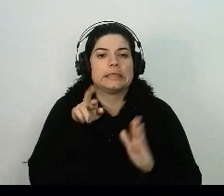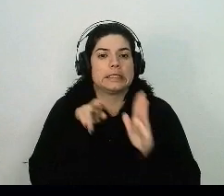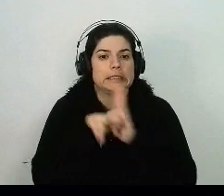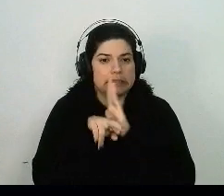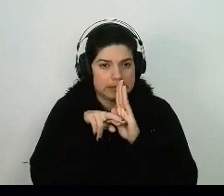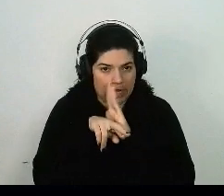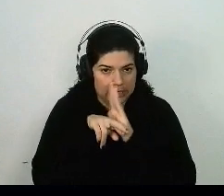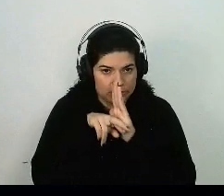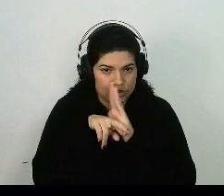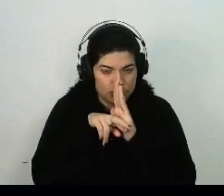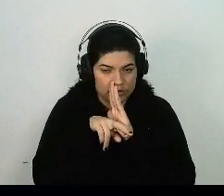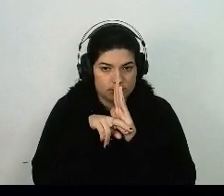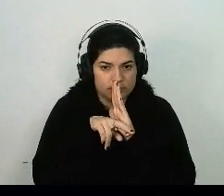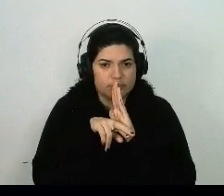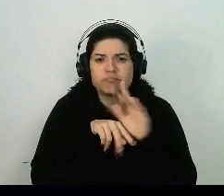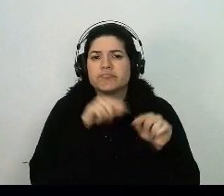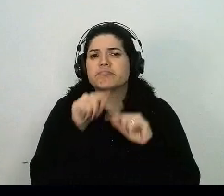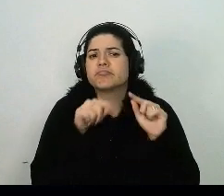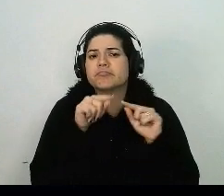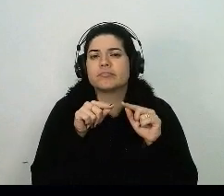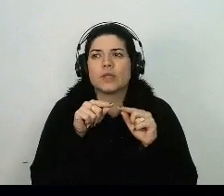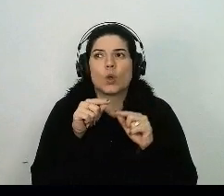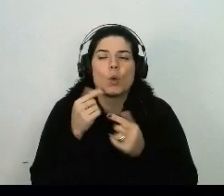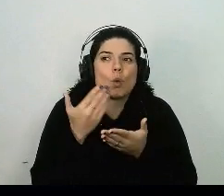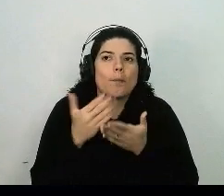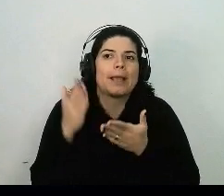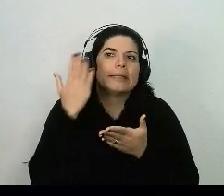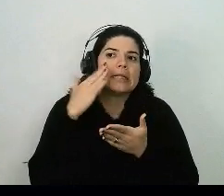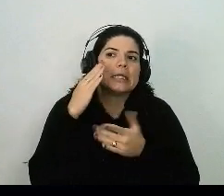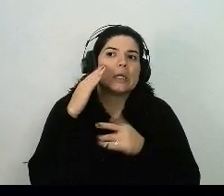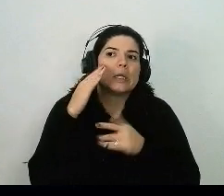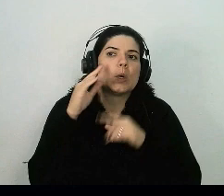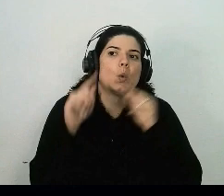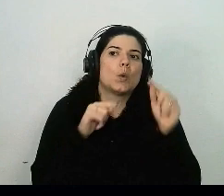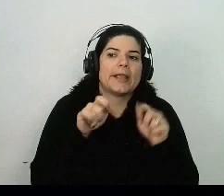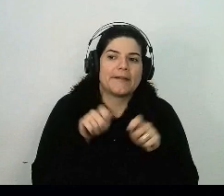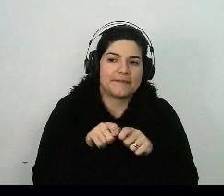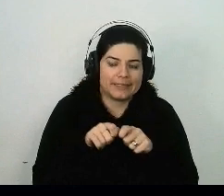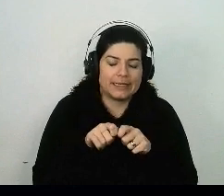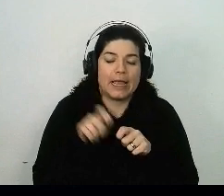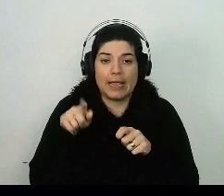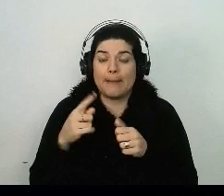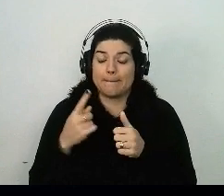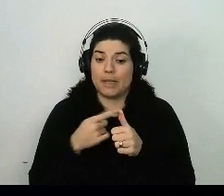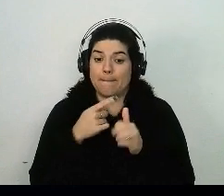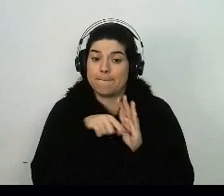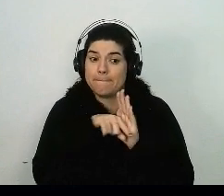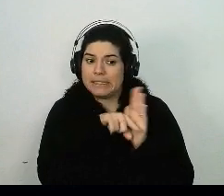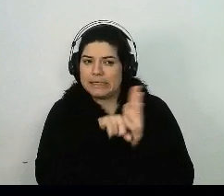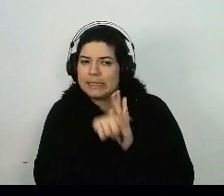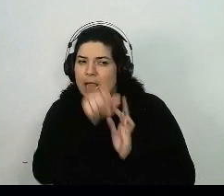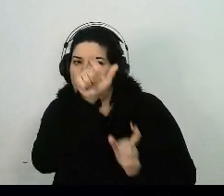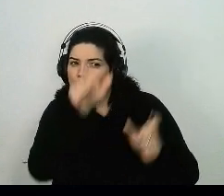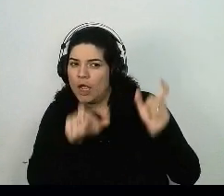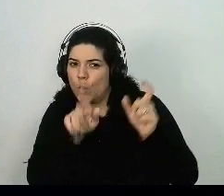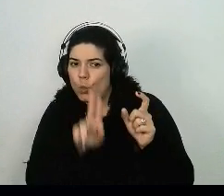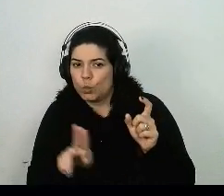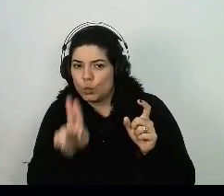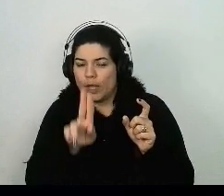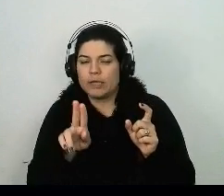gente entender como essa interação vai ser feita, né? Então, basicamente, pesquisando o usuário, realização de